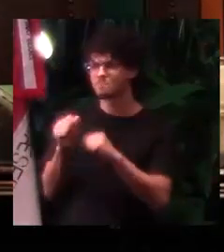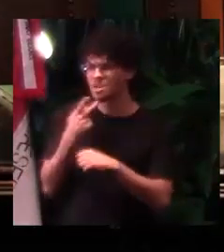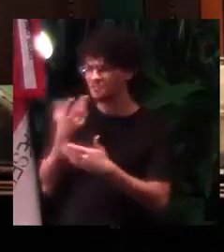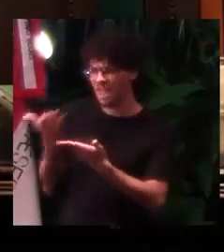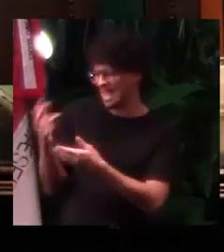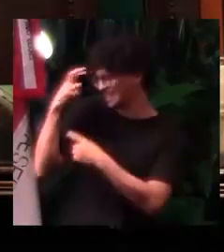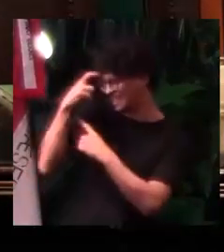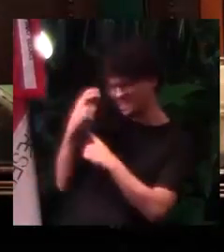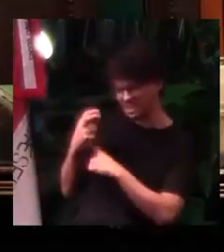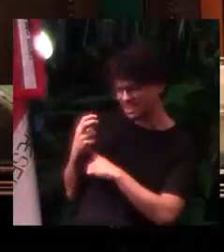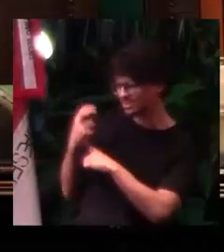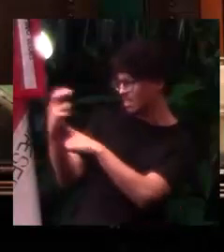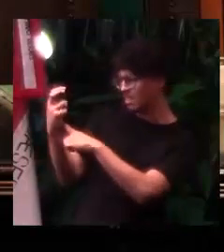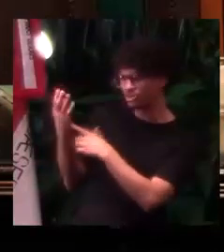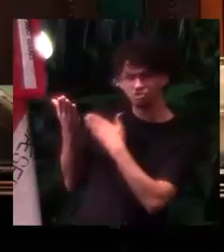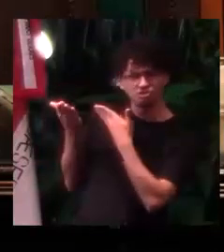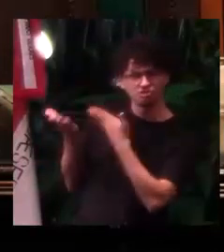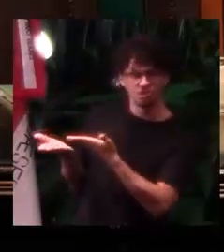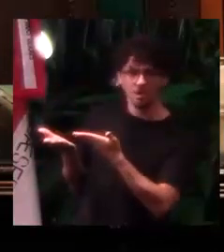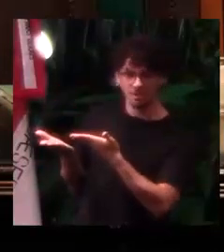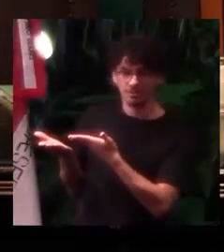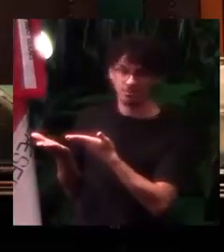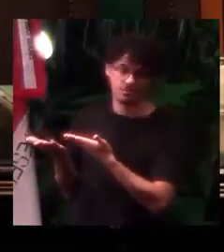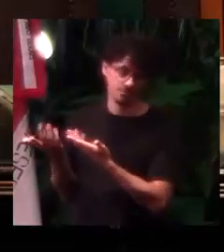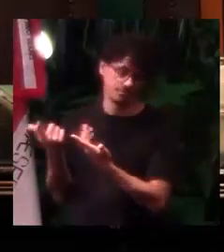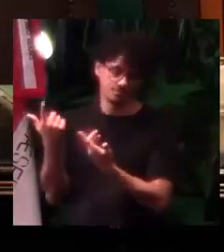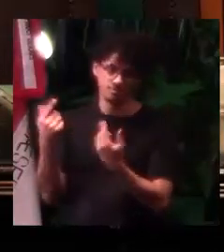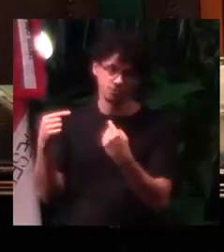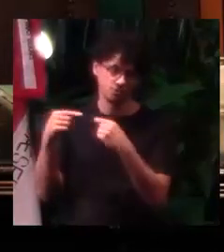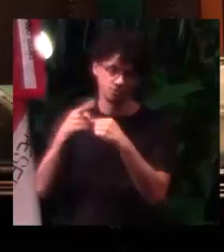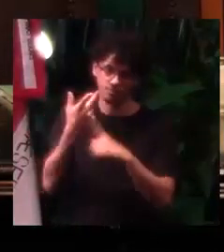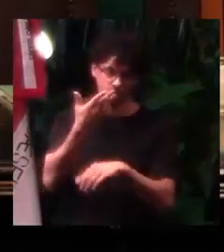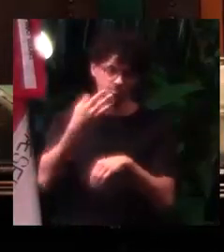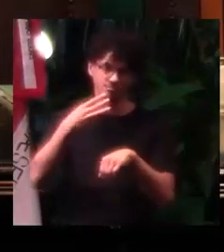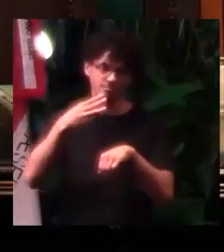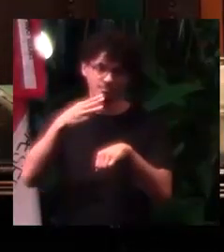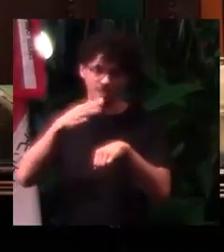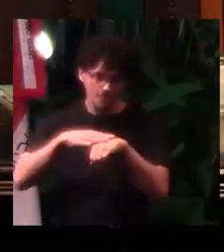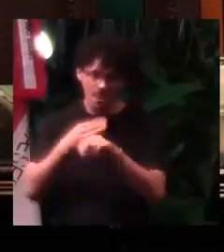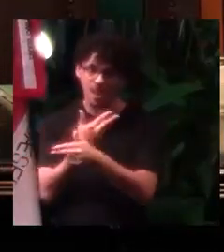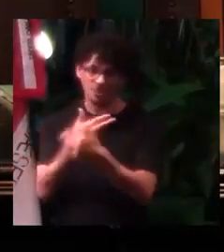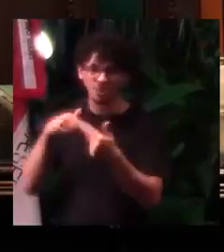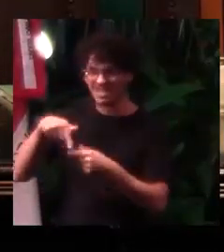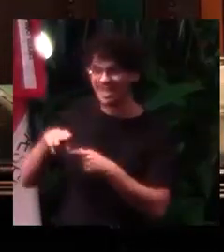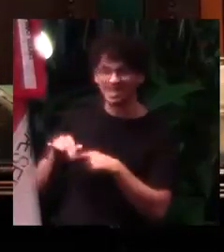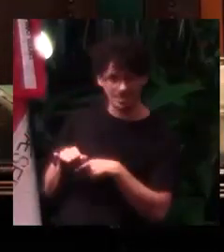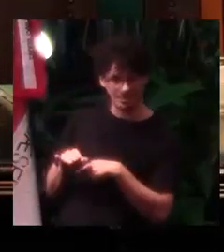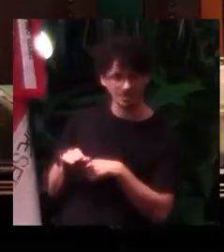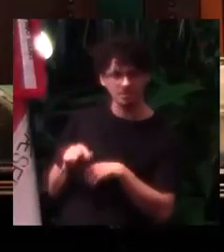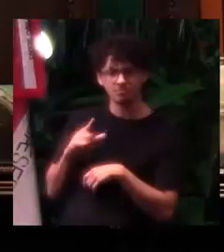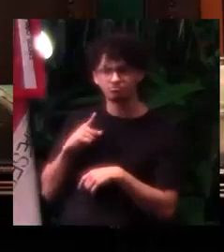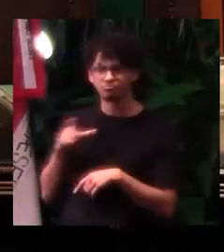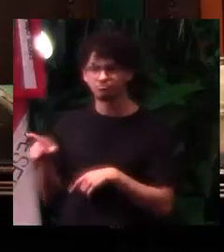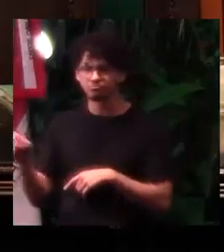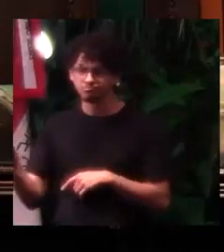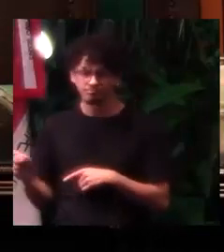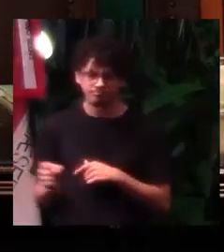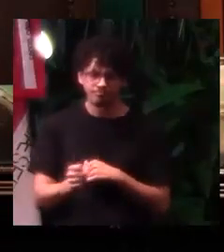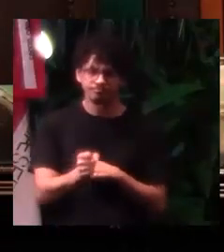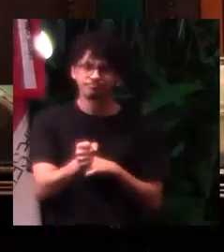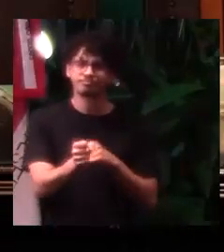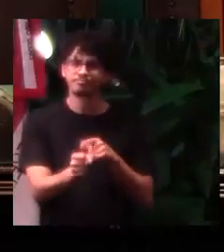inteligentíssima num critério desses que é usado, né, na Alemanha ou nos Estados Unidos, se você lançá-lo,